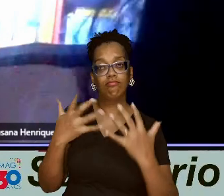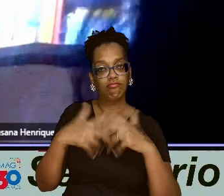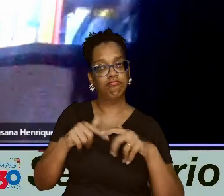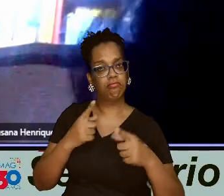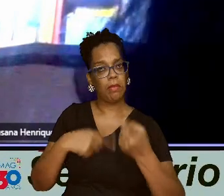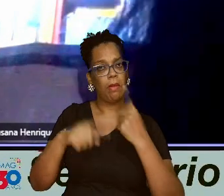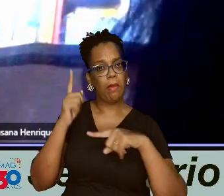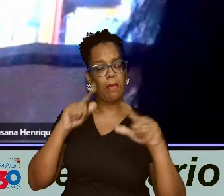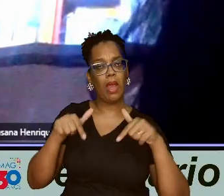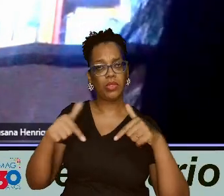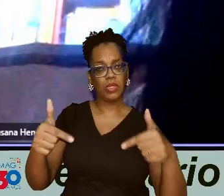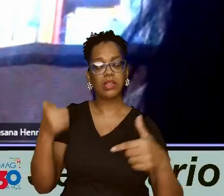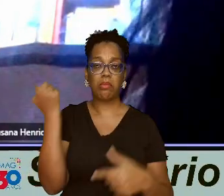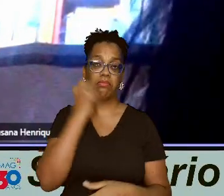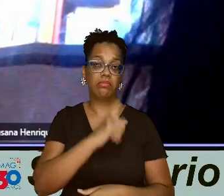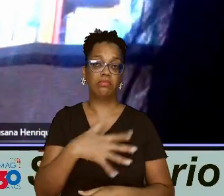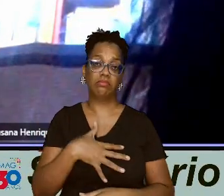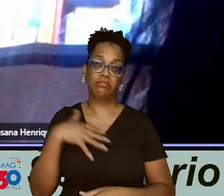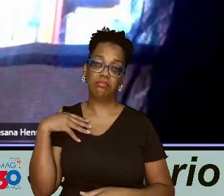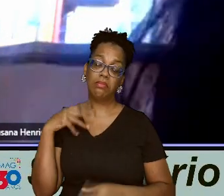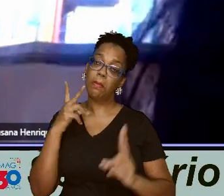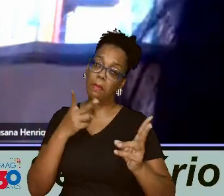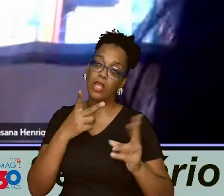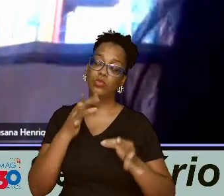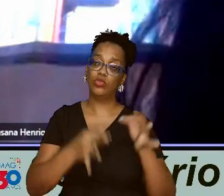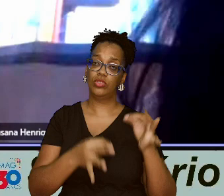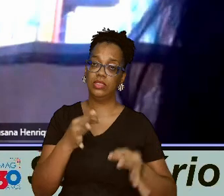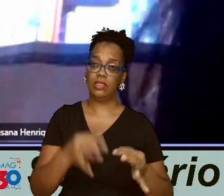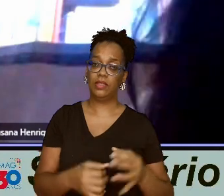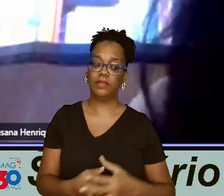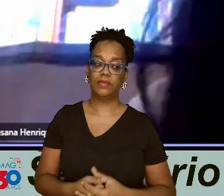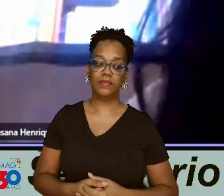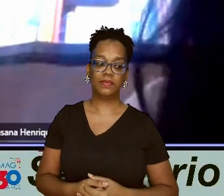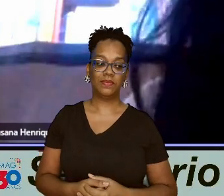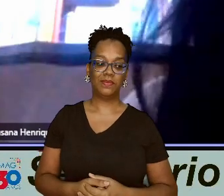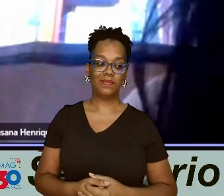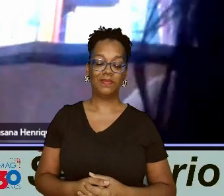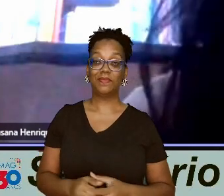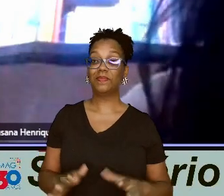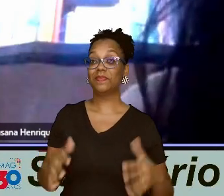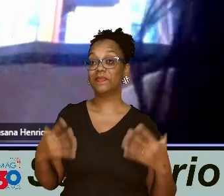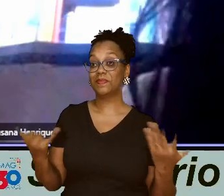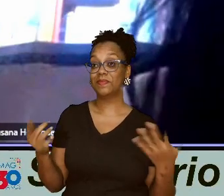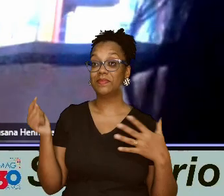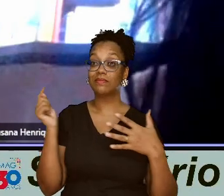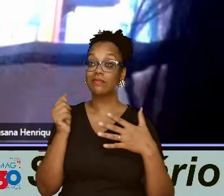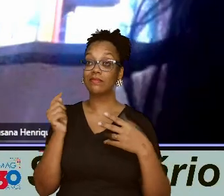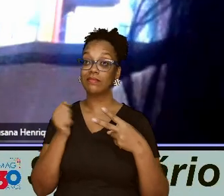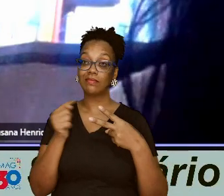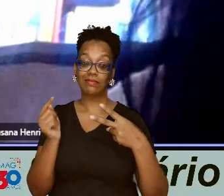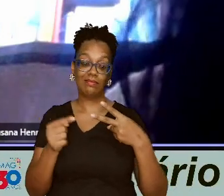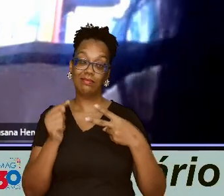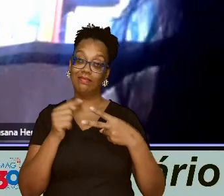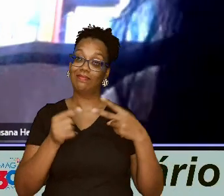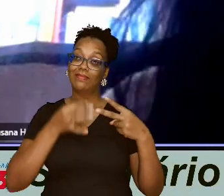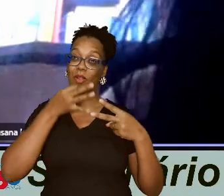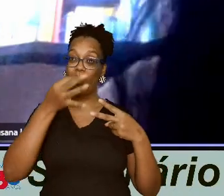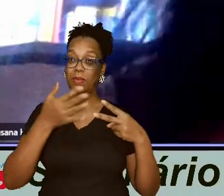e ter um ganho reputacional no próprio judiciário. Então, são essas as observações que eu